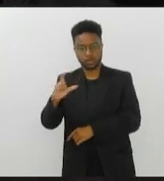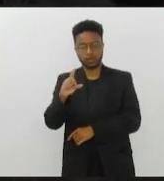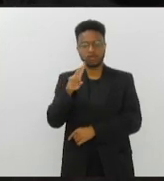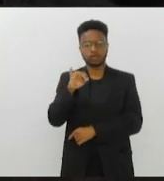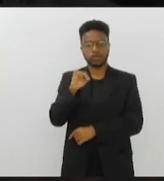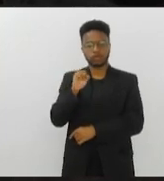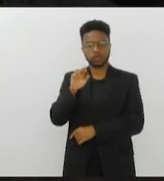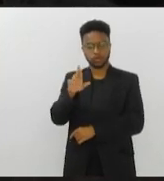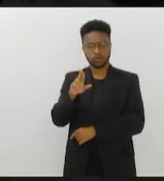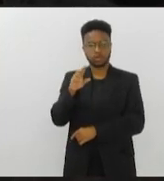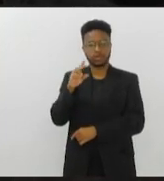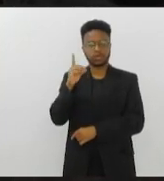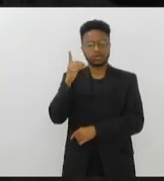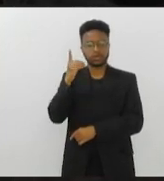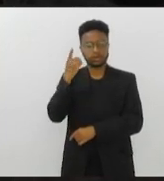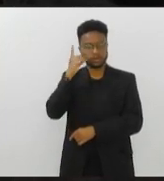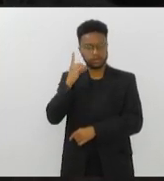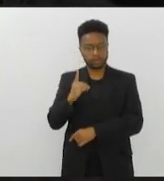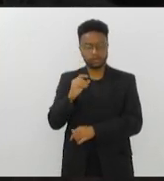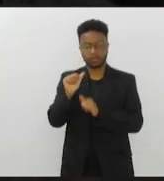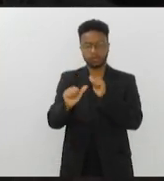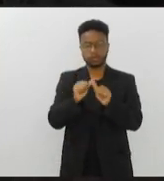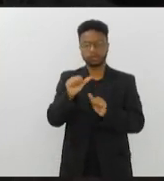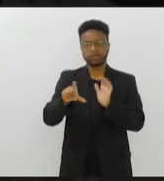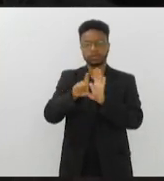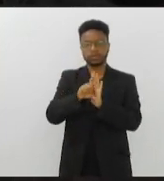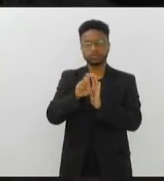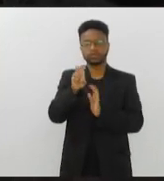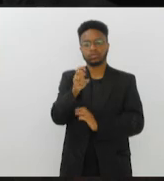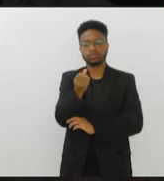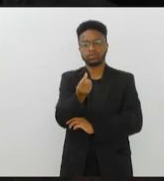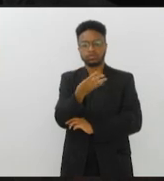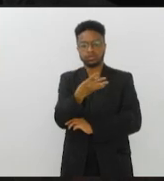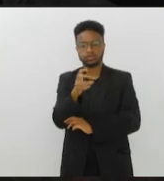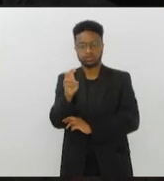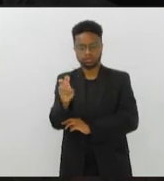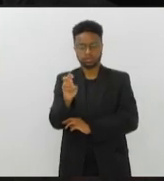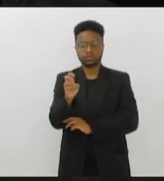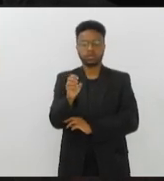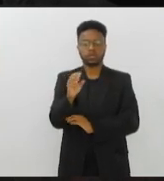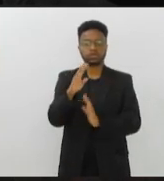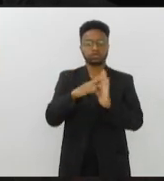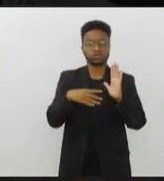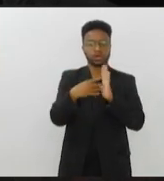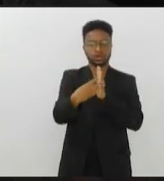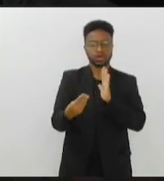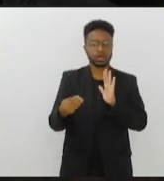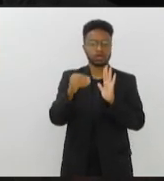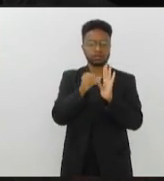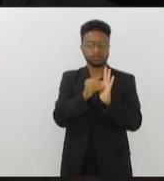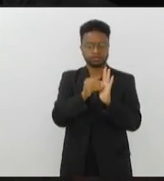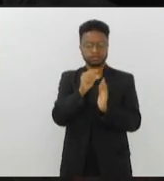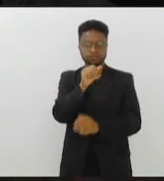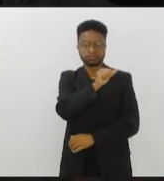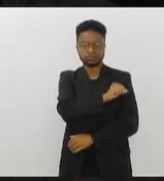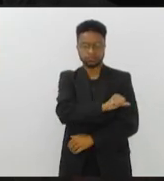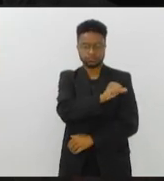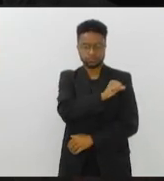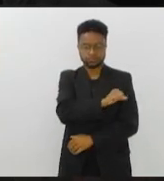número 5.645, de 6 de janeiro de 2010, para incluir no calendário de